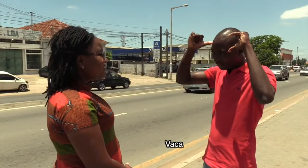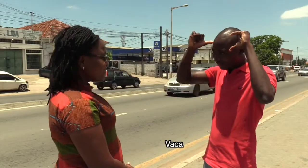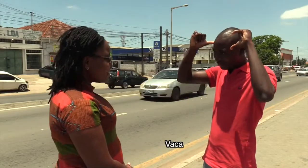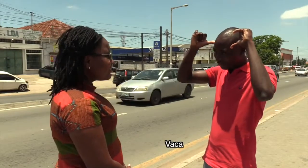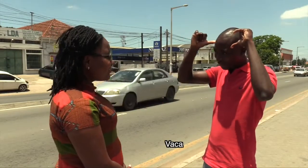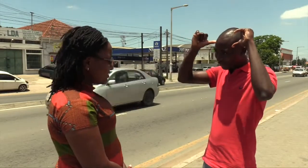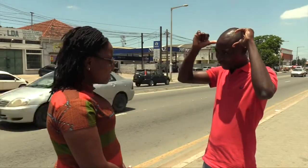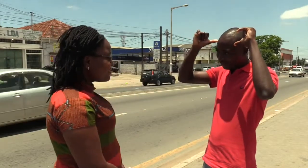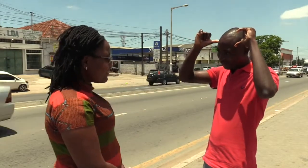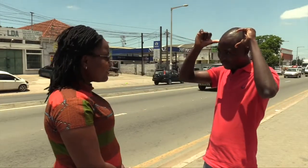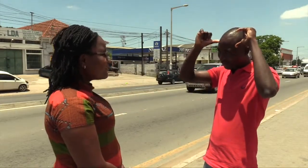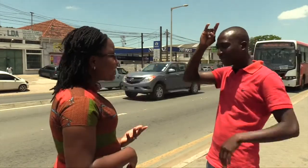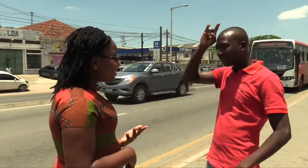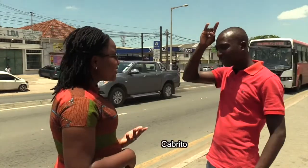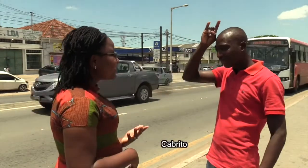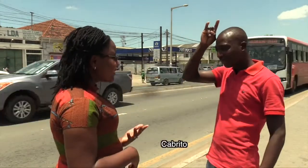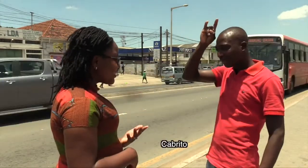Vaca.